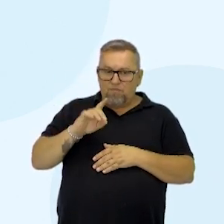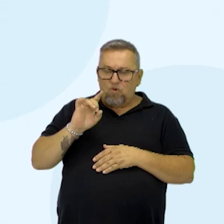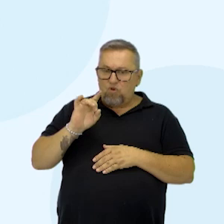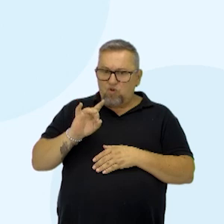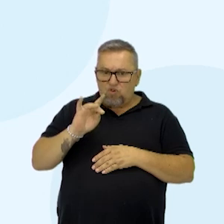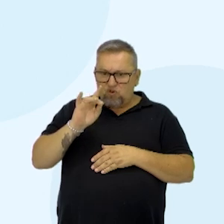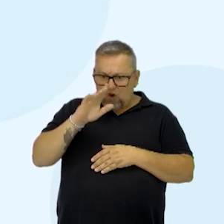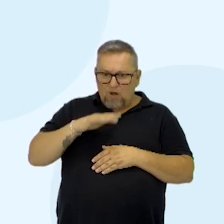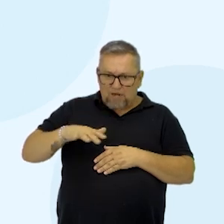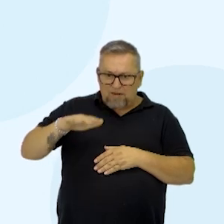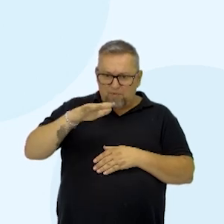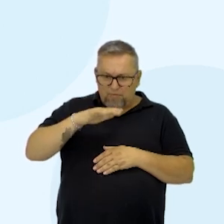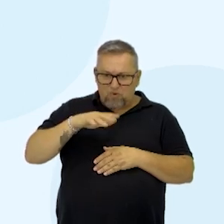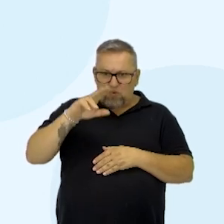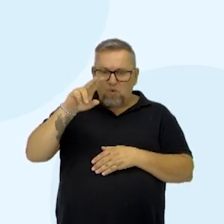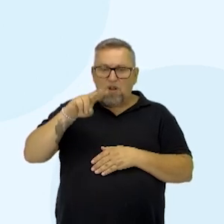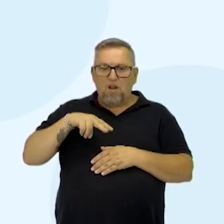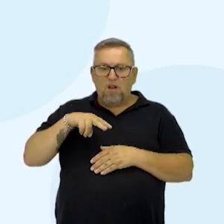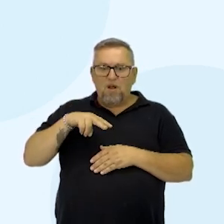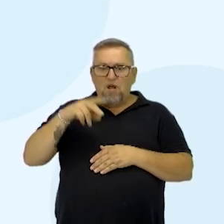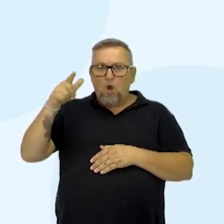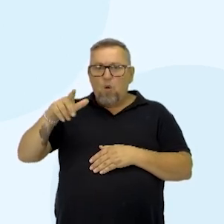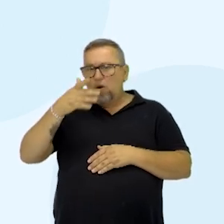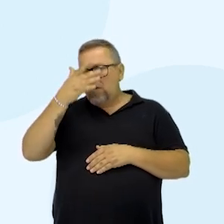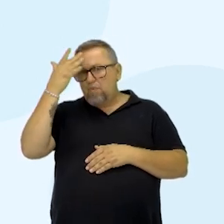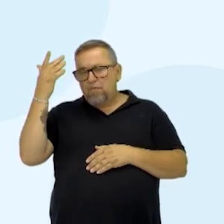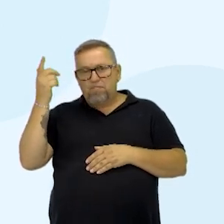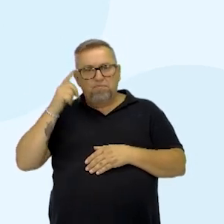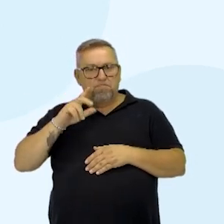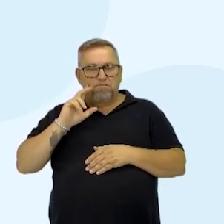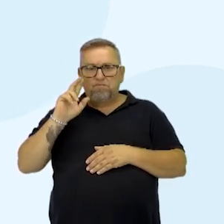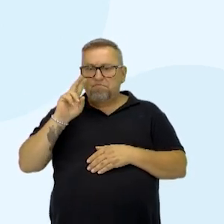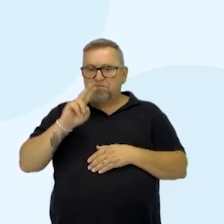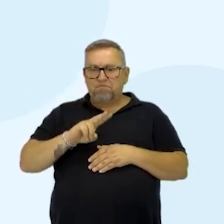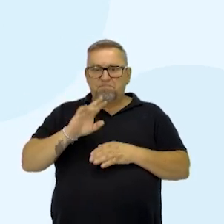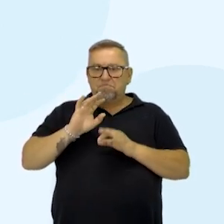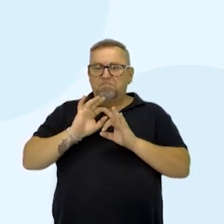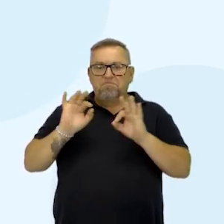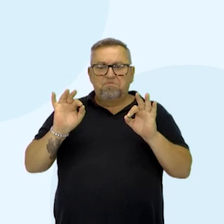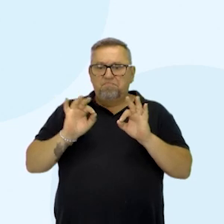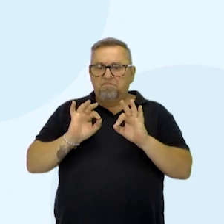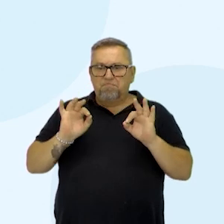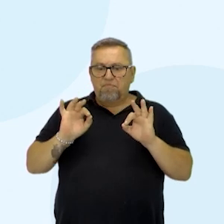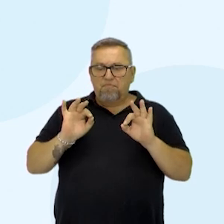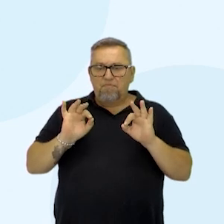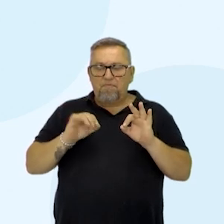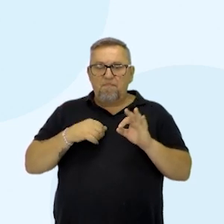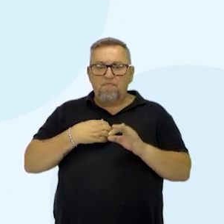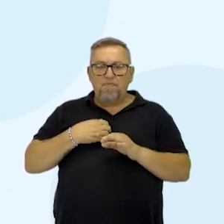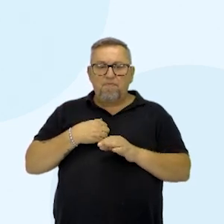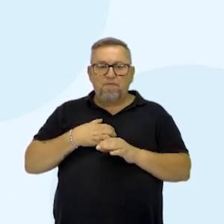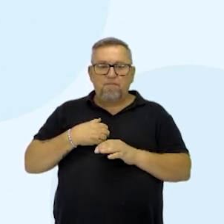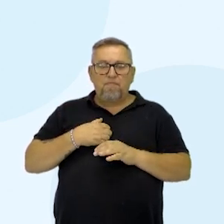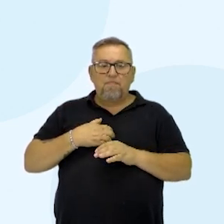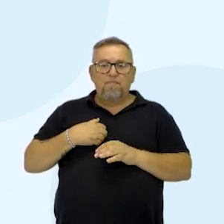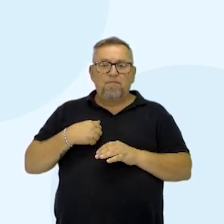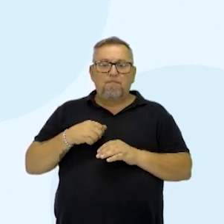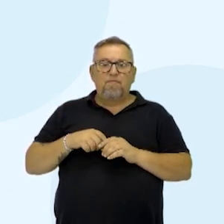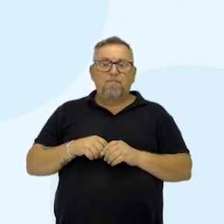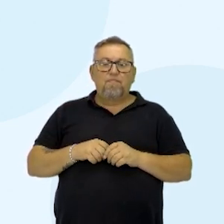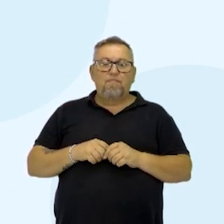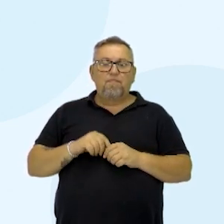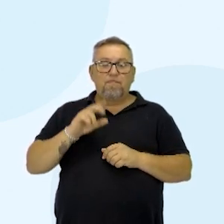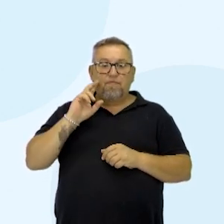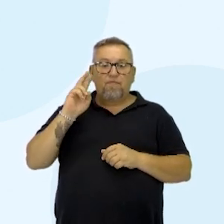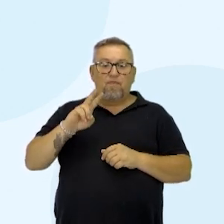Somente esse público é destinado, somente esse público são as pessoas que leem artigos de divulgação científica? Então,